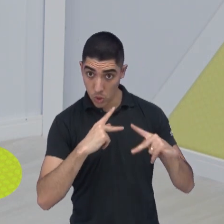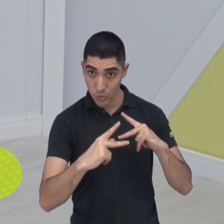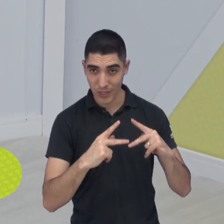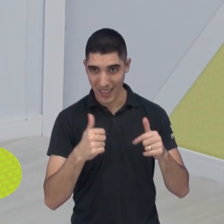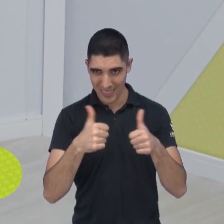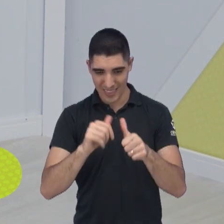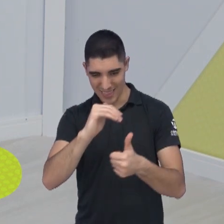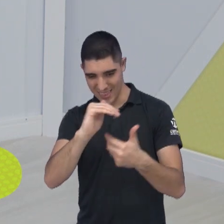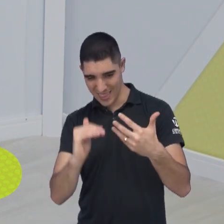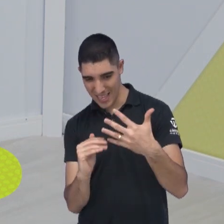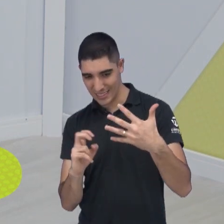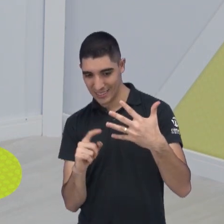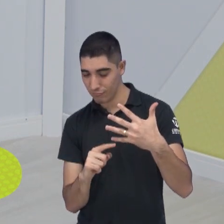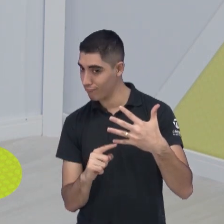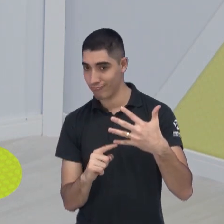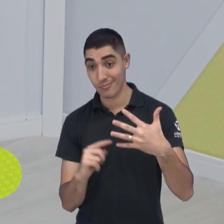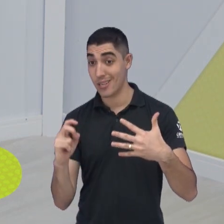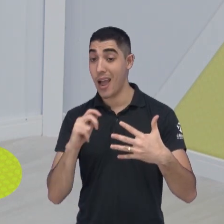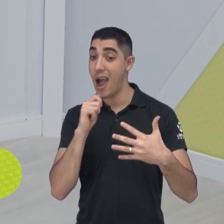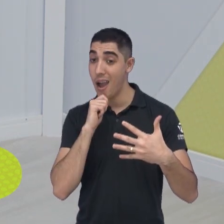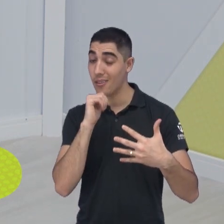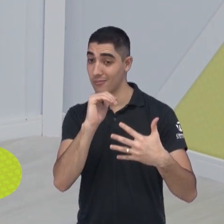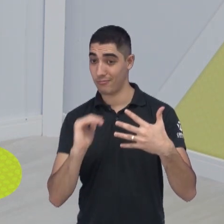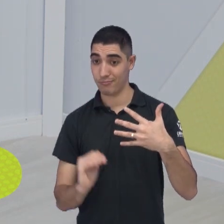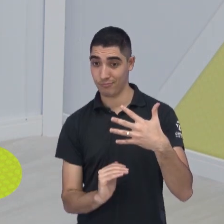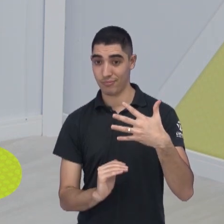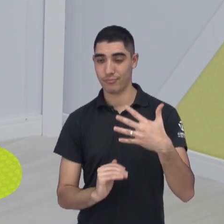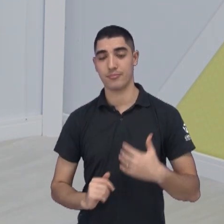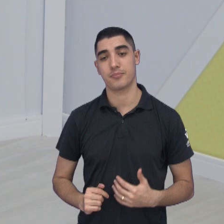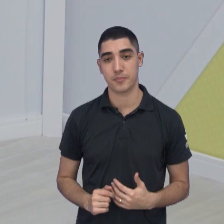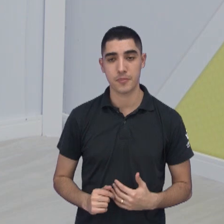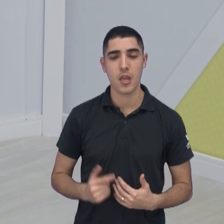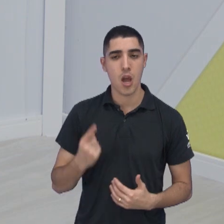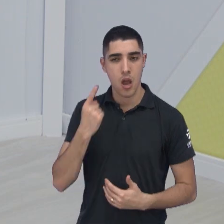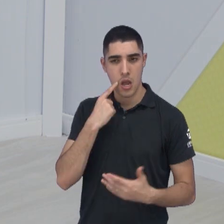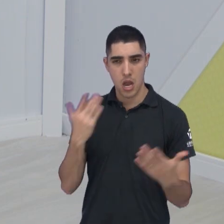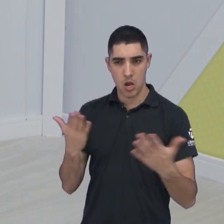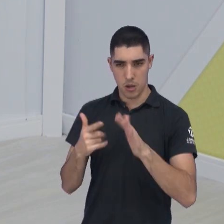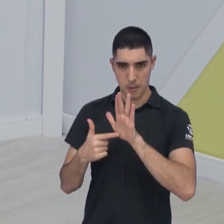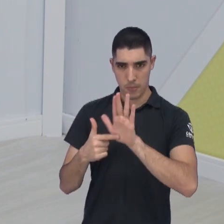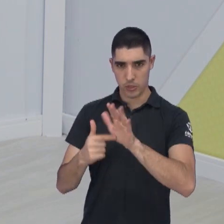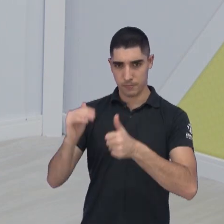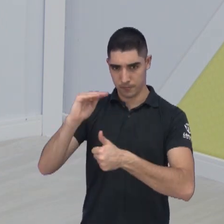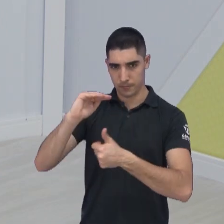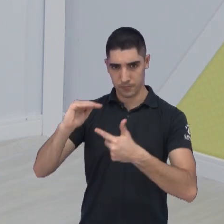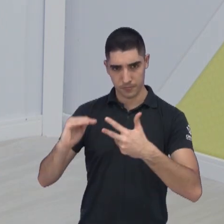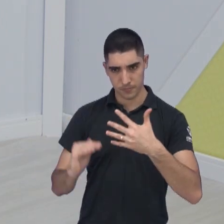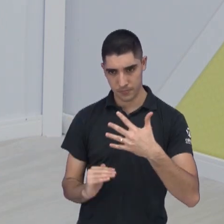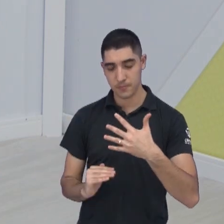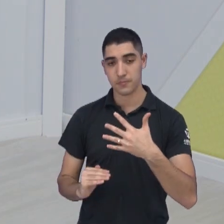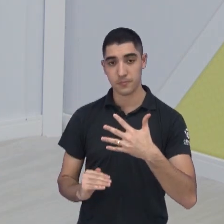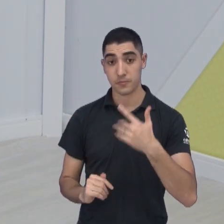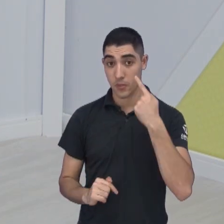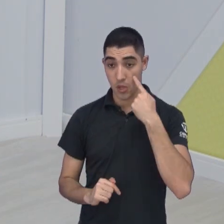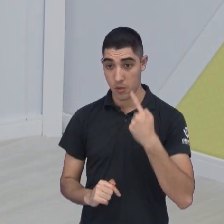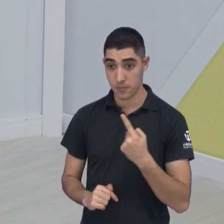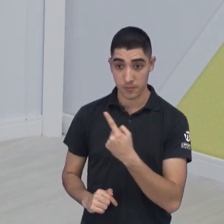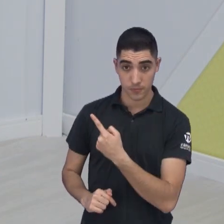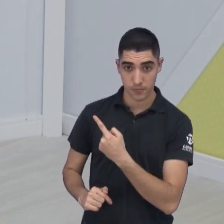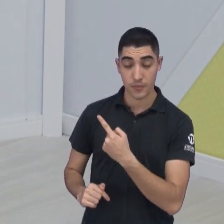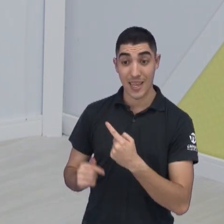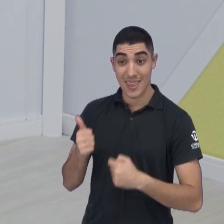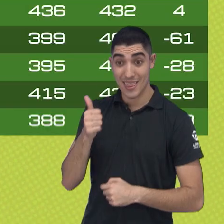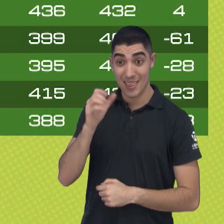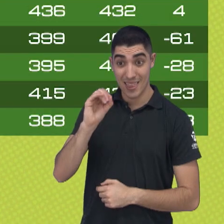primeiros e ficar entre os 5 é importante. Aliás, vamos aproveitar, Matheus, coloca pra gente a tabela de classificação do Campeonato Paulista, que mostra o seguinte, são 10